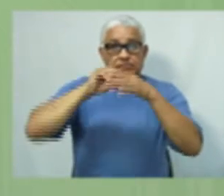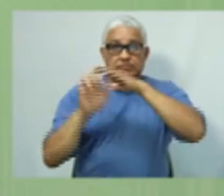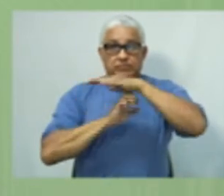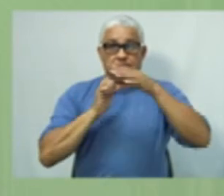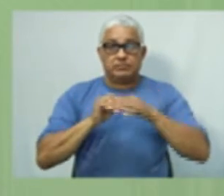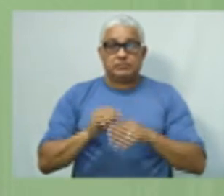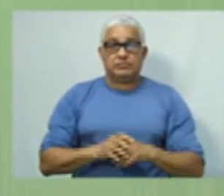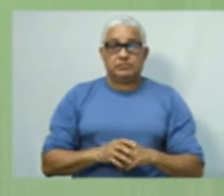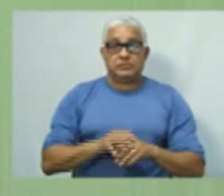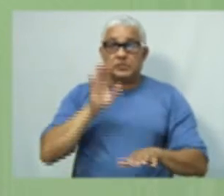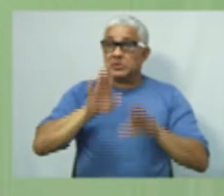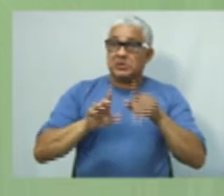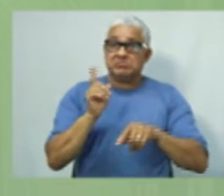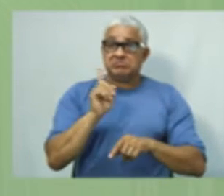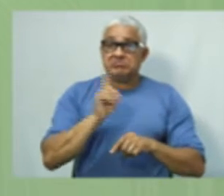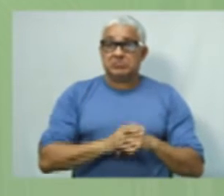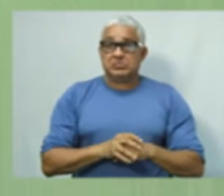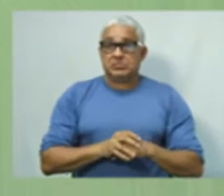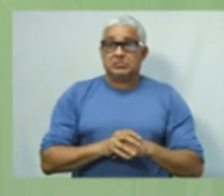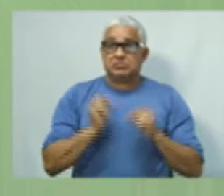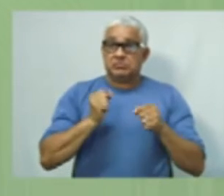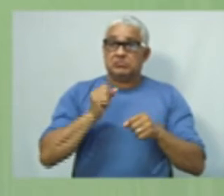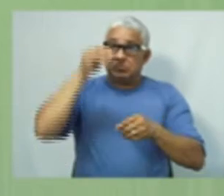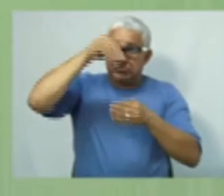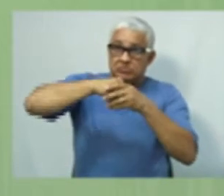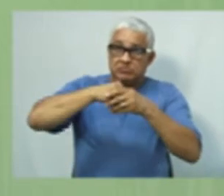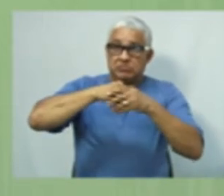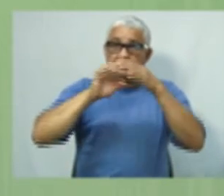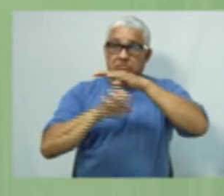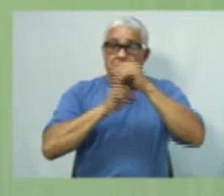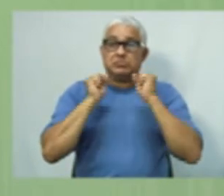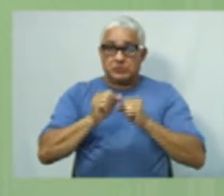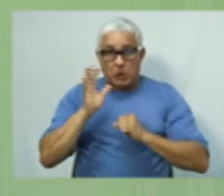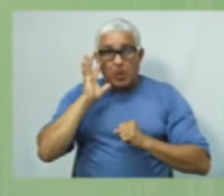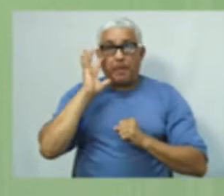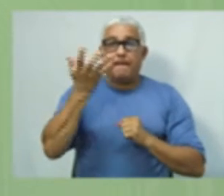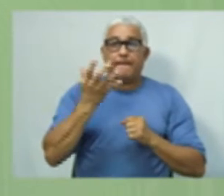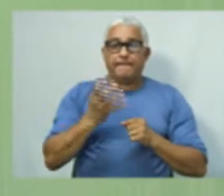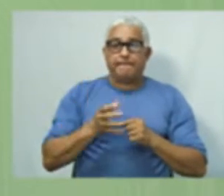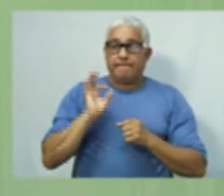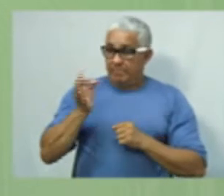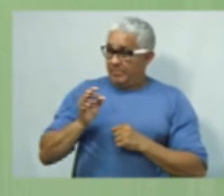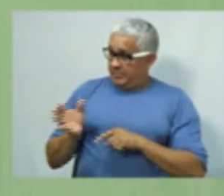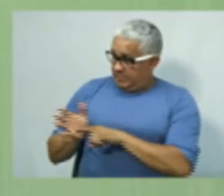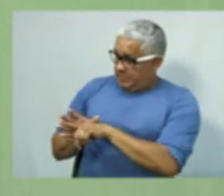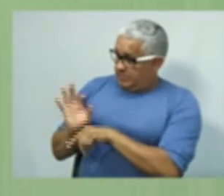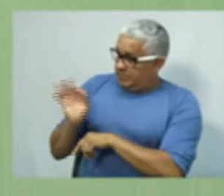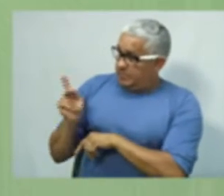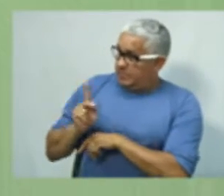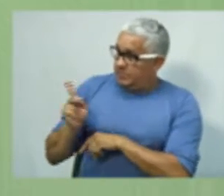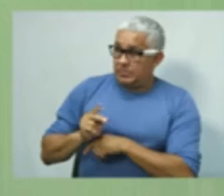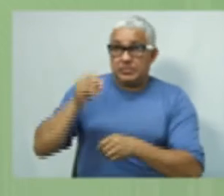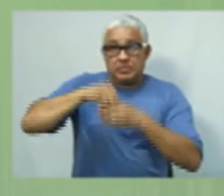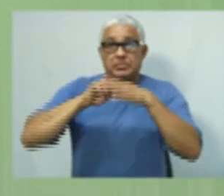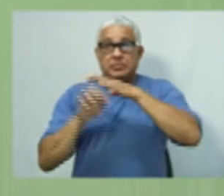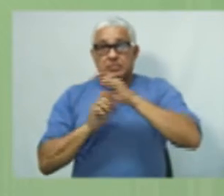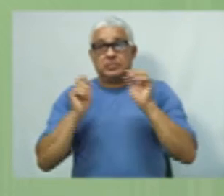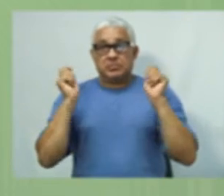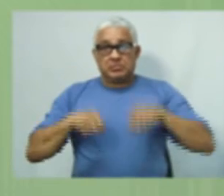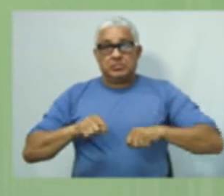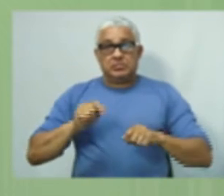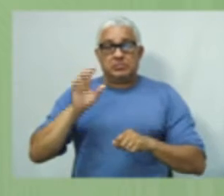às vezes esse problema ele pode ser resolvido dentro da empresa. Correto, professor? Muitas vezes é resolvido dentro da empresa